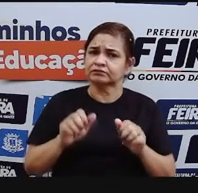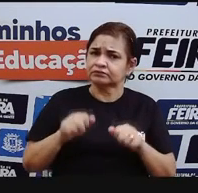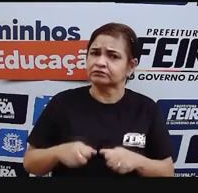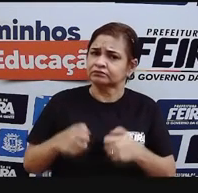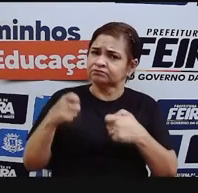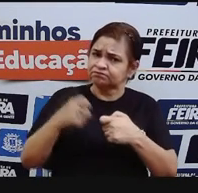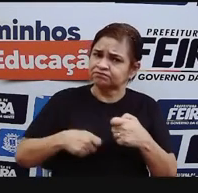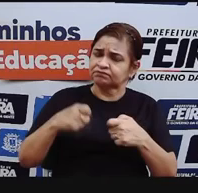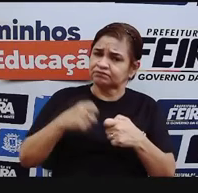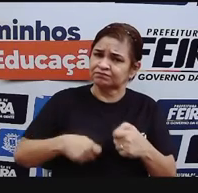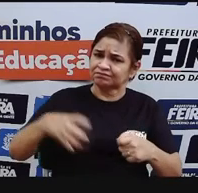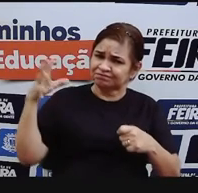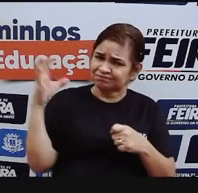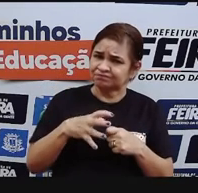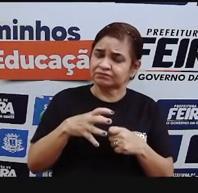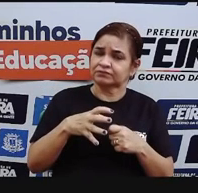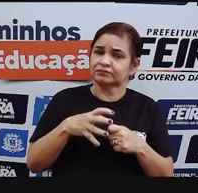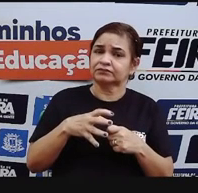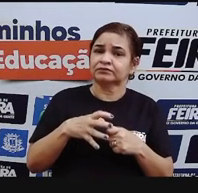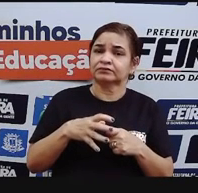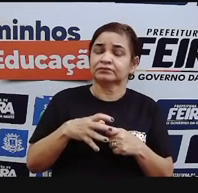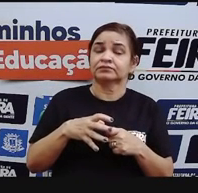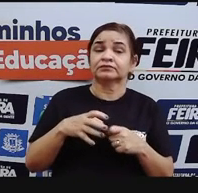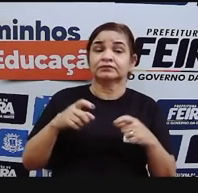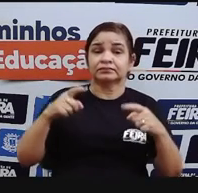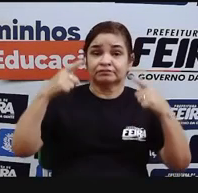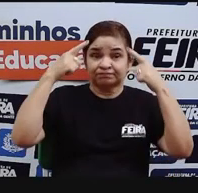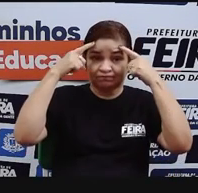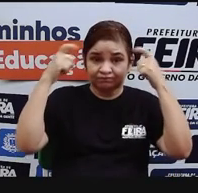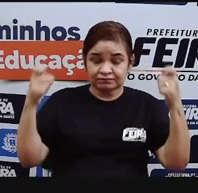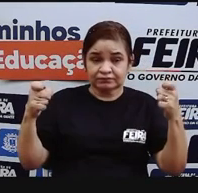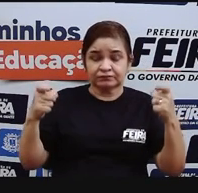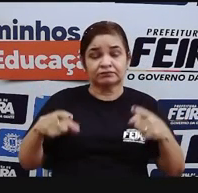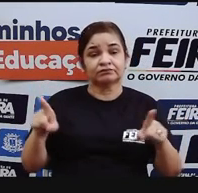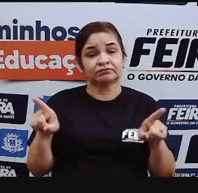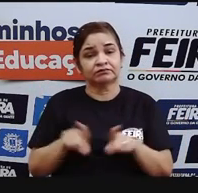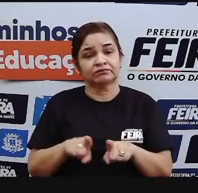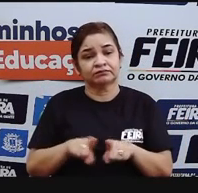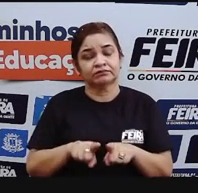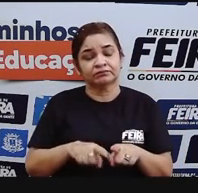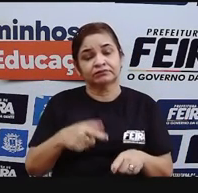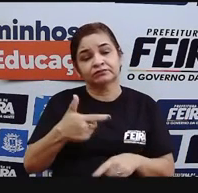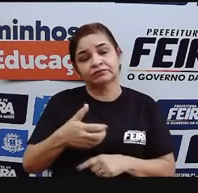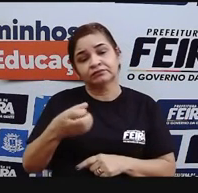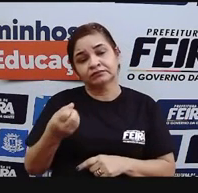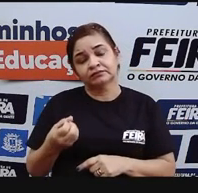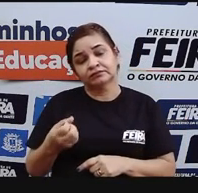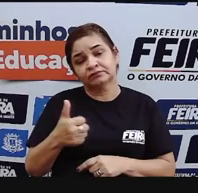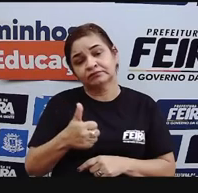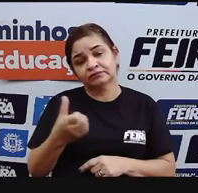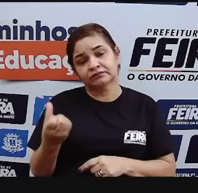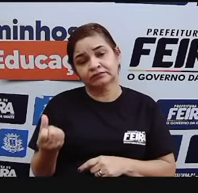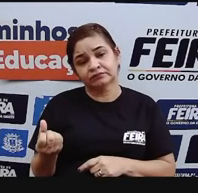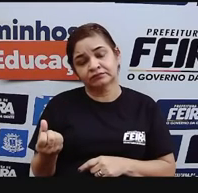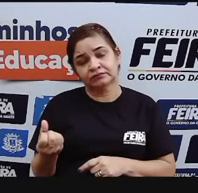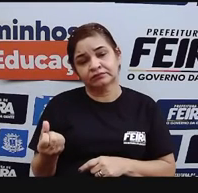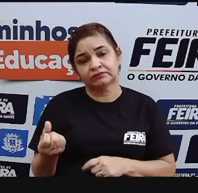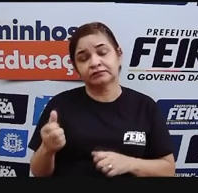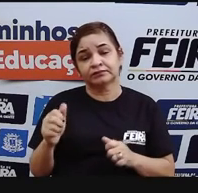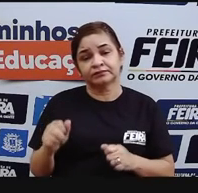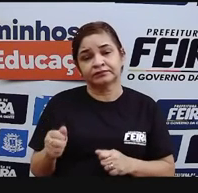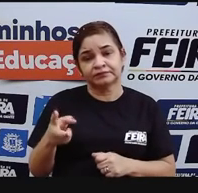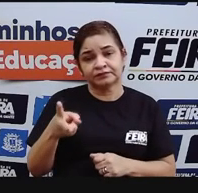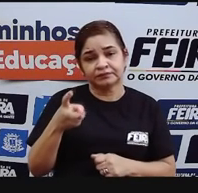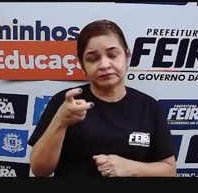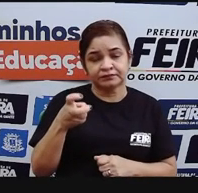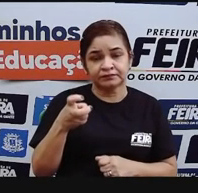pode acontecer, é uma forma de violência, né? E também, ó, de 2009 para 2016, pode observar